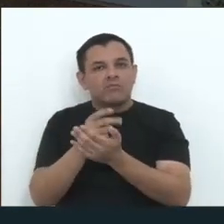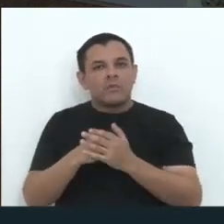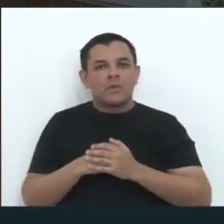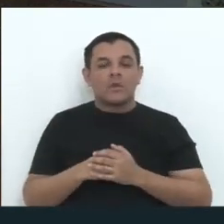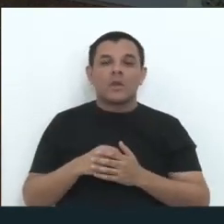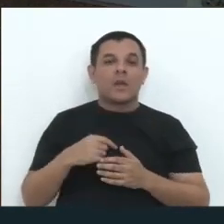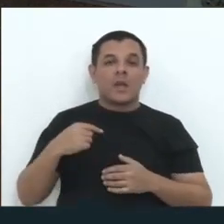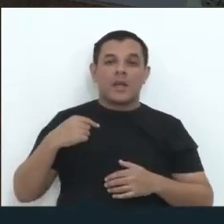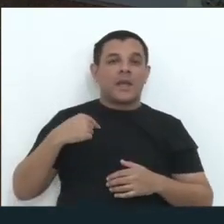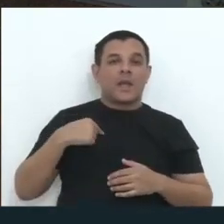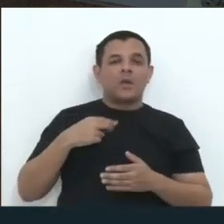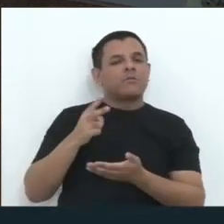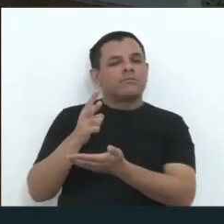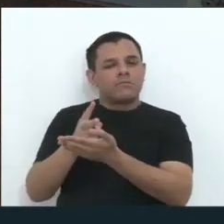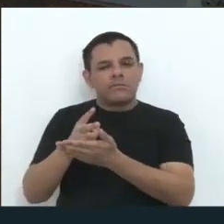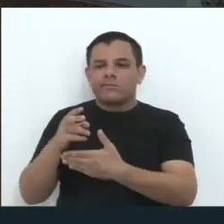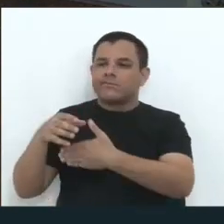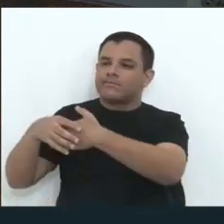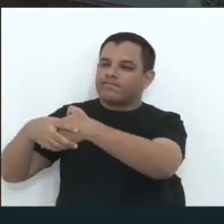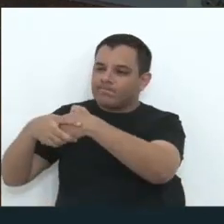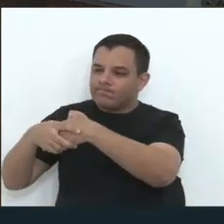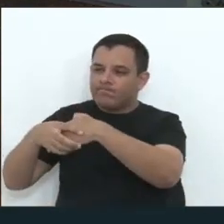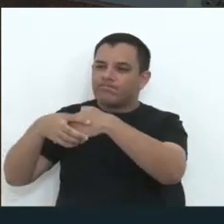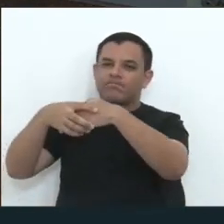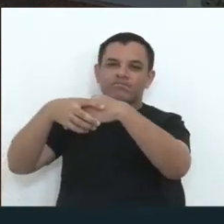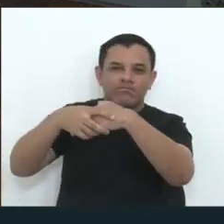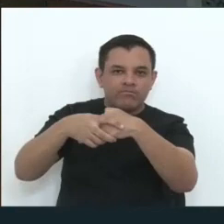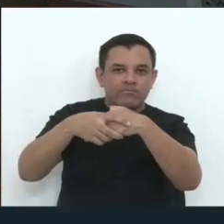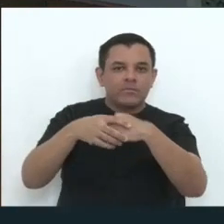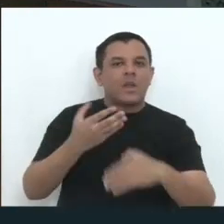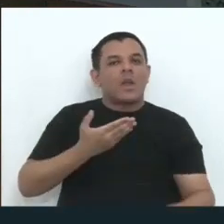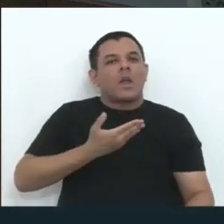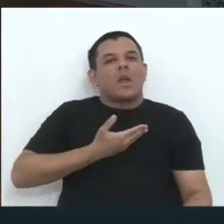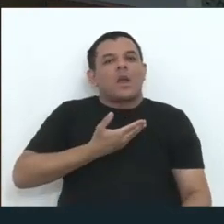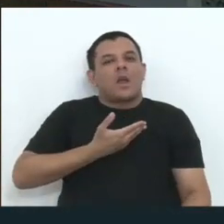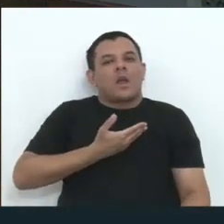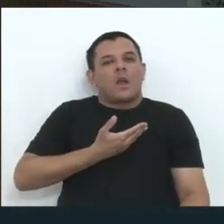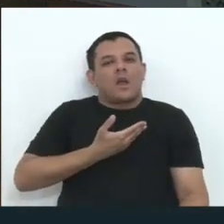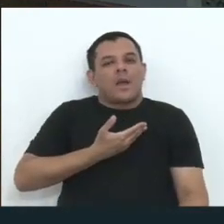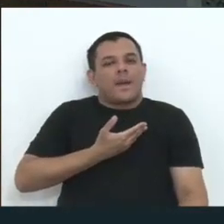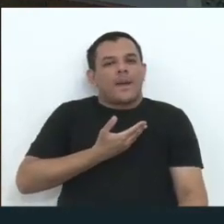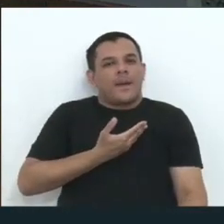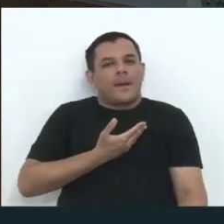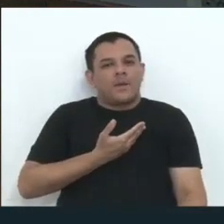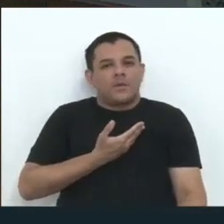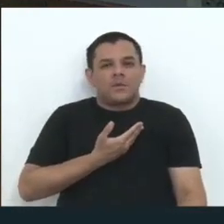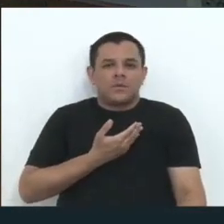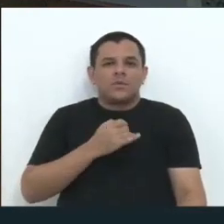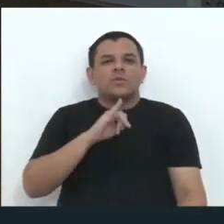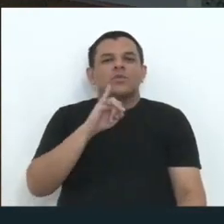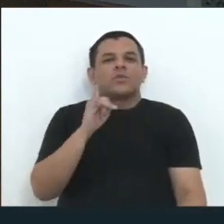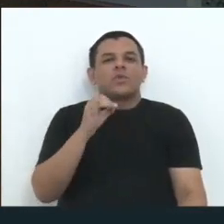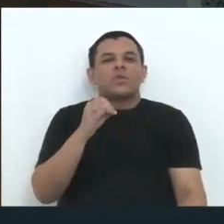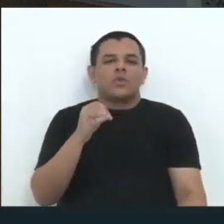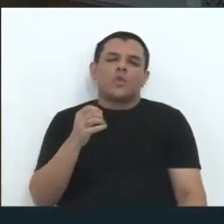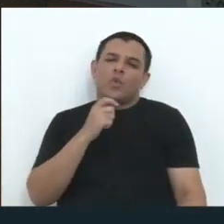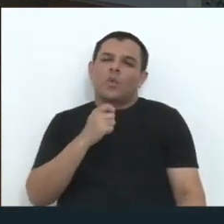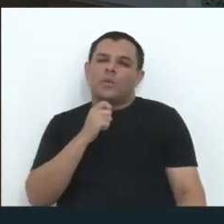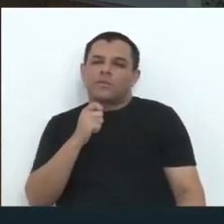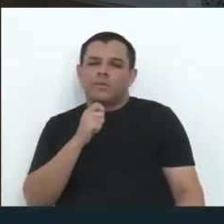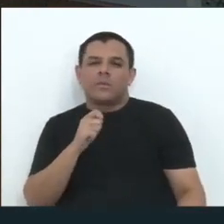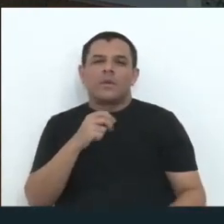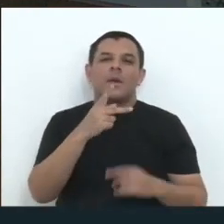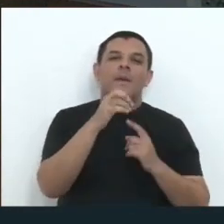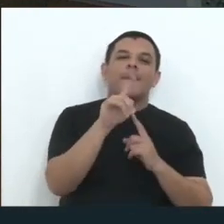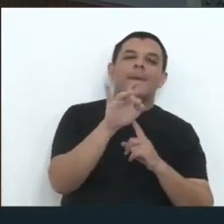sempre fiz questão de cumprimentar o amigo e jornalista Pedro Notaro.